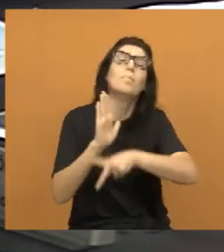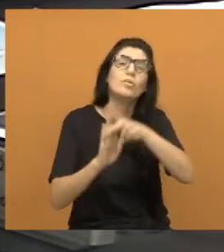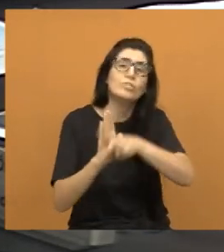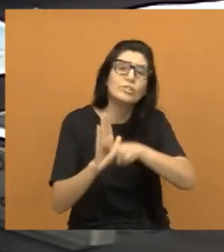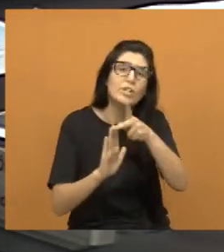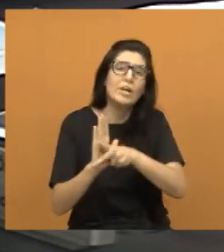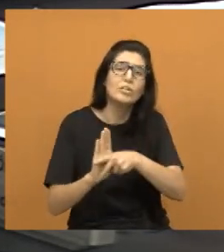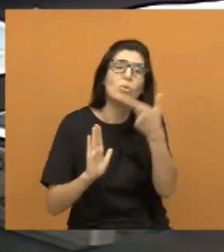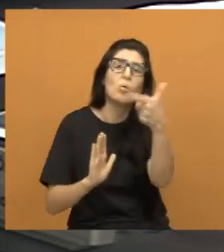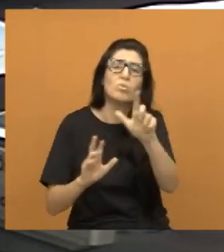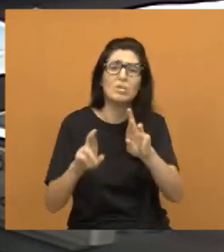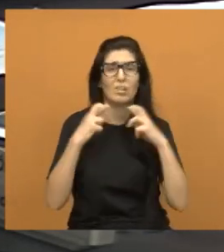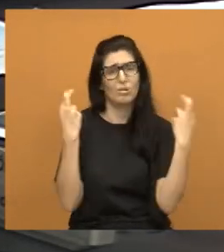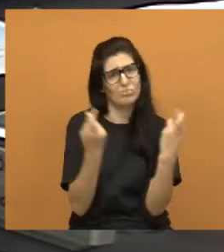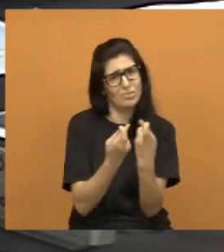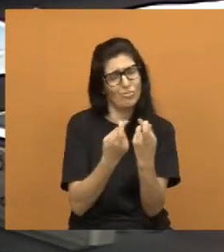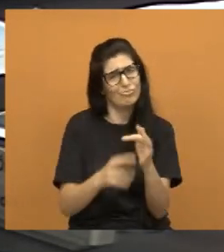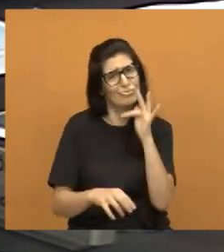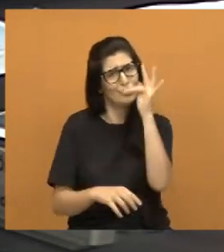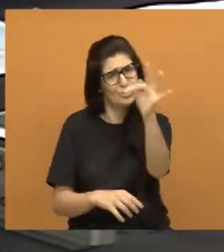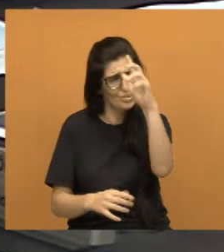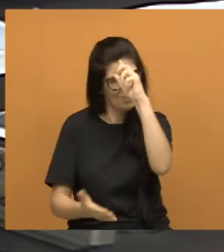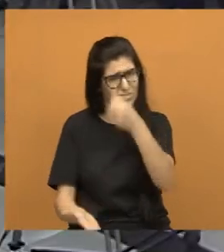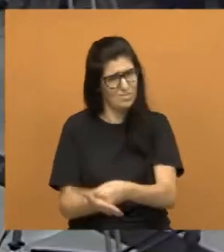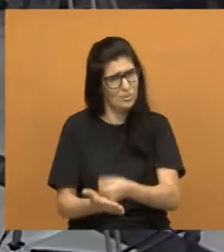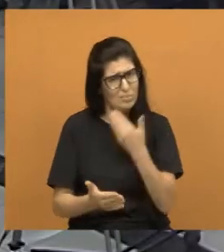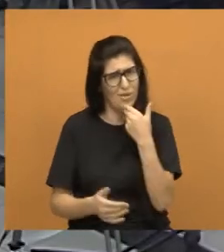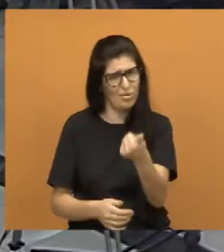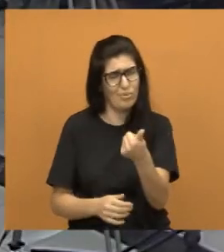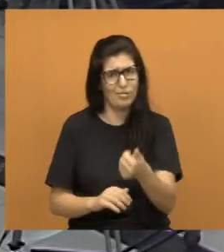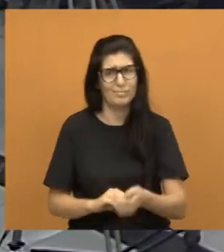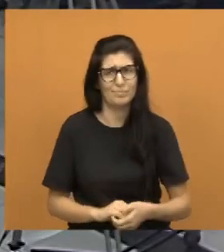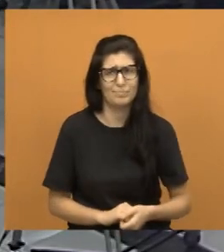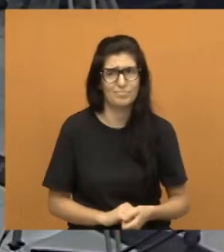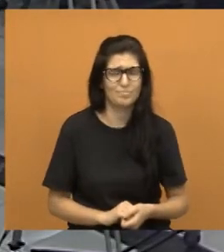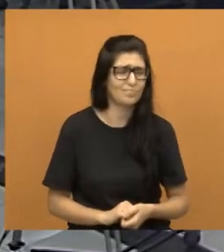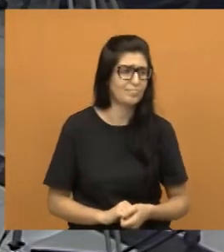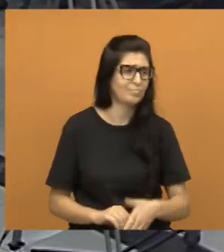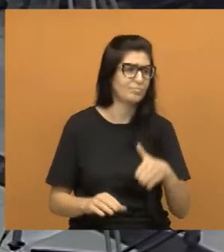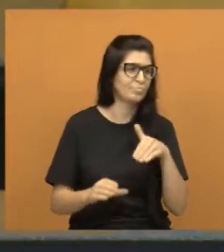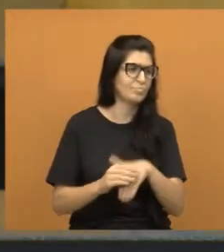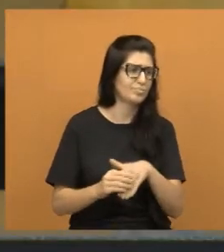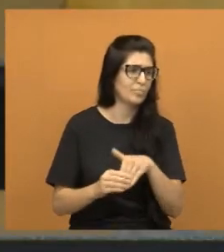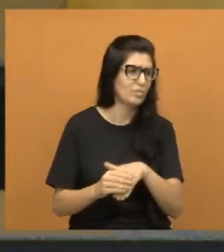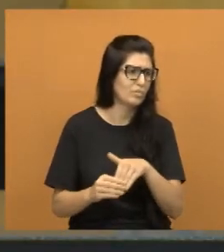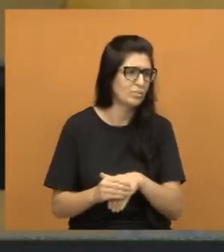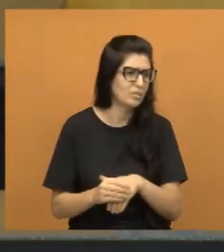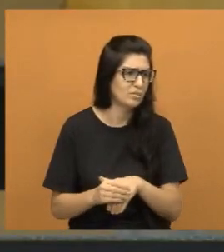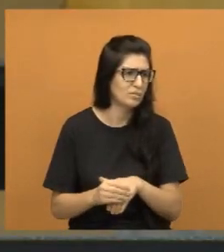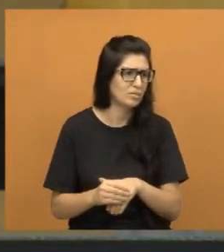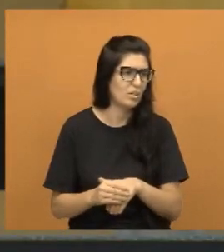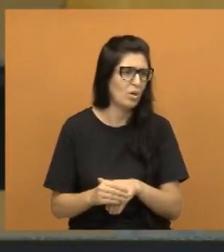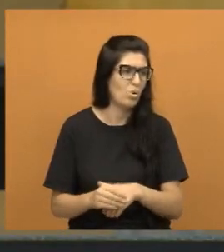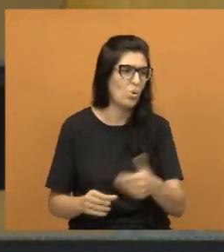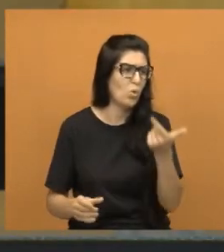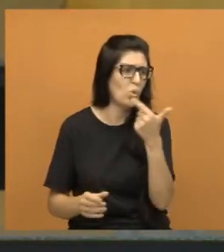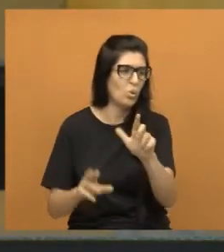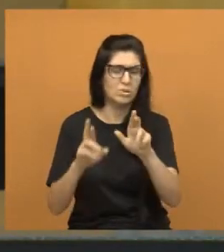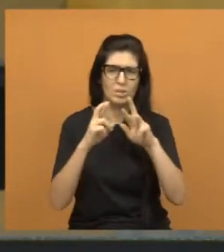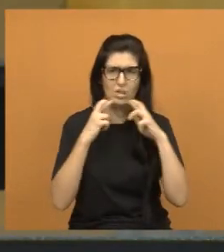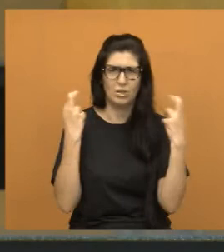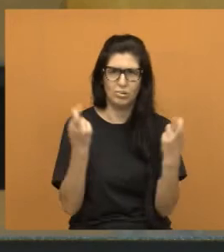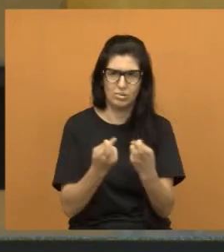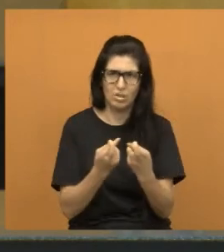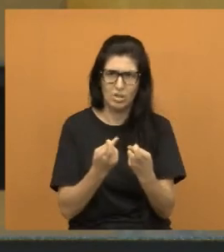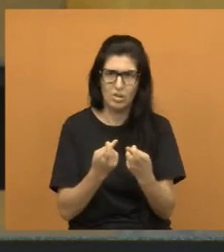fica aqui, né, essa proposta. Então colocou em votação o adiamento dessa proposta para uma sessão